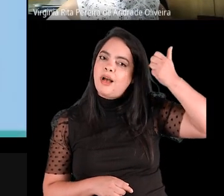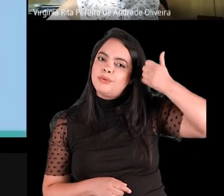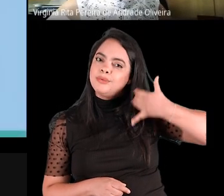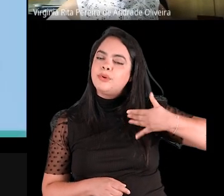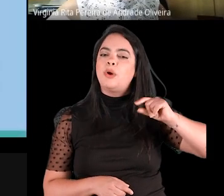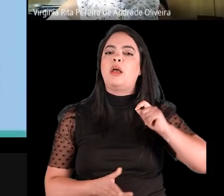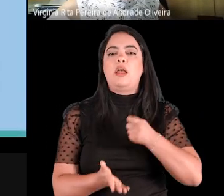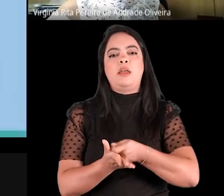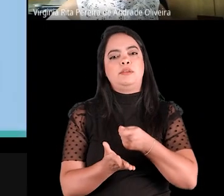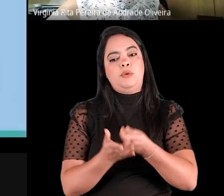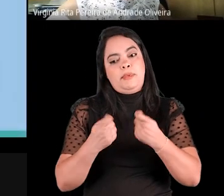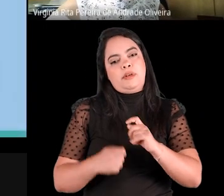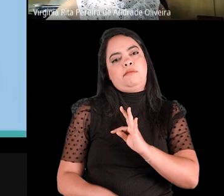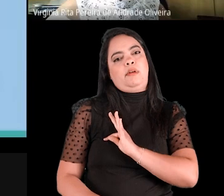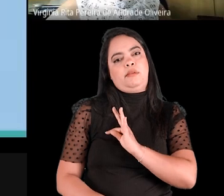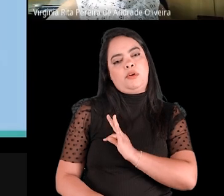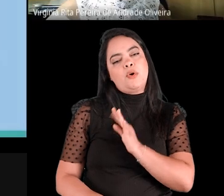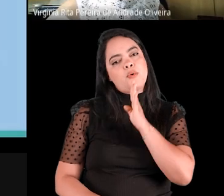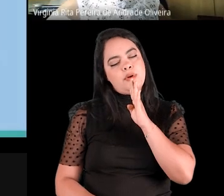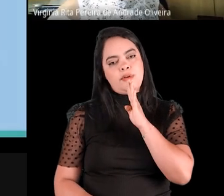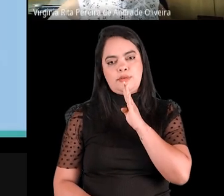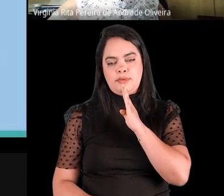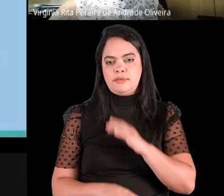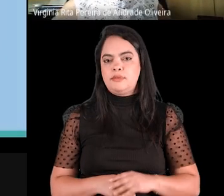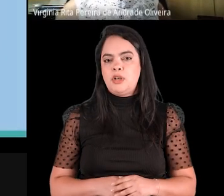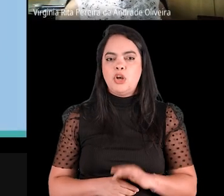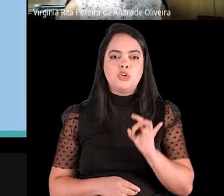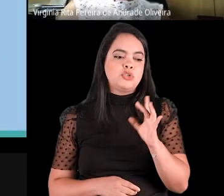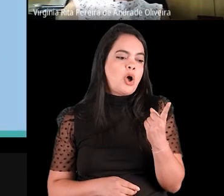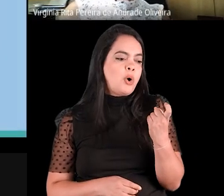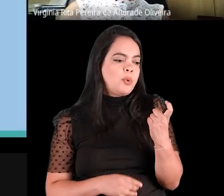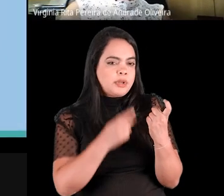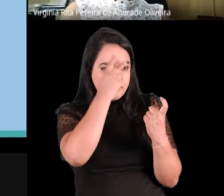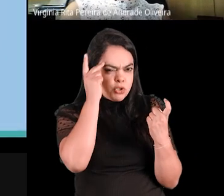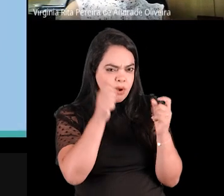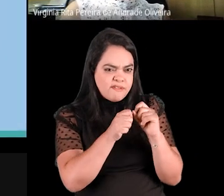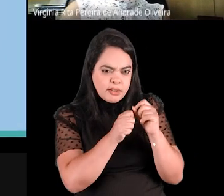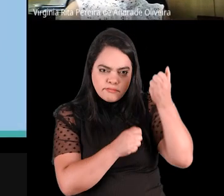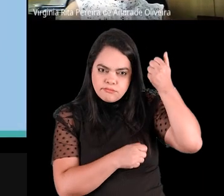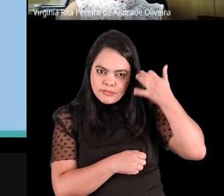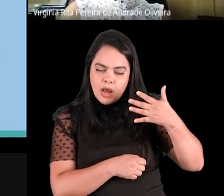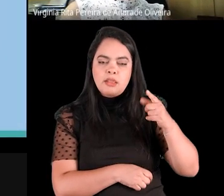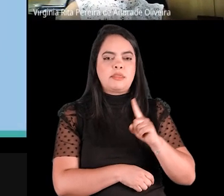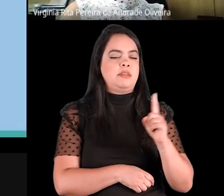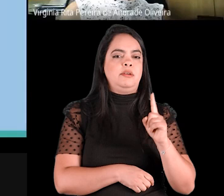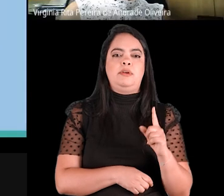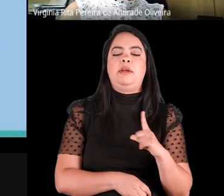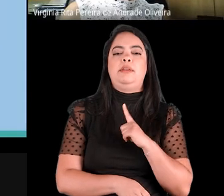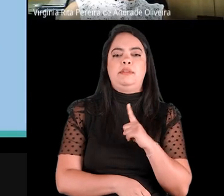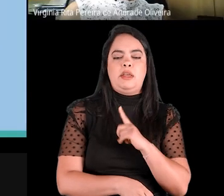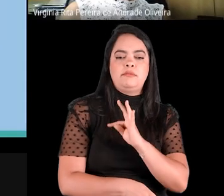ele exige uma técnica, né? E não é só uma pessoa que produz a audiodescrição. Então tem o